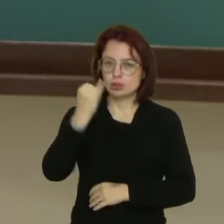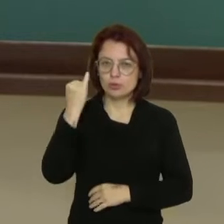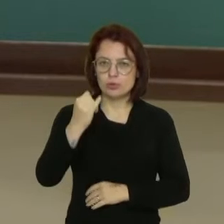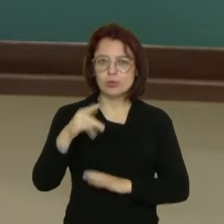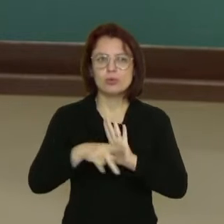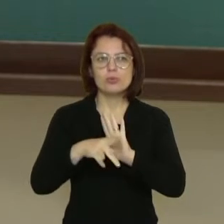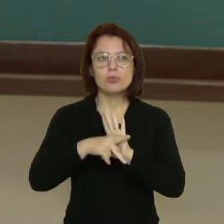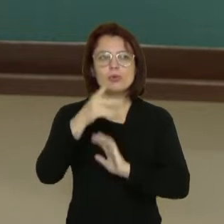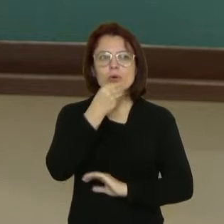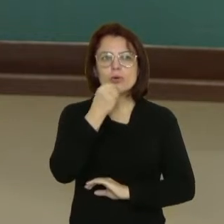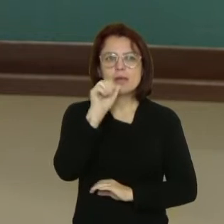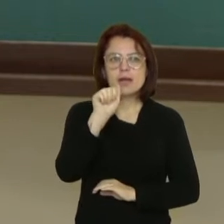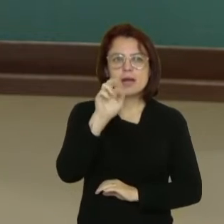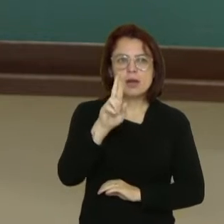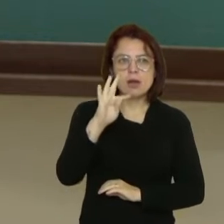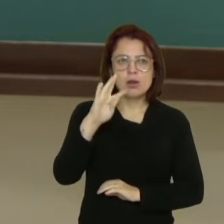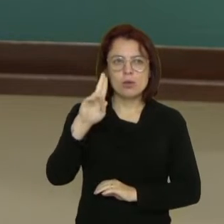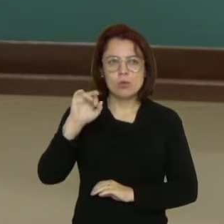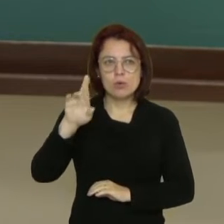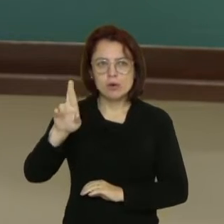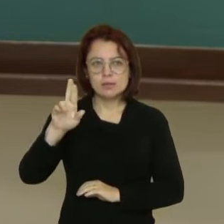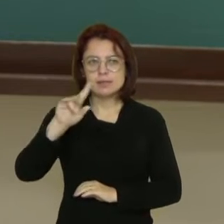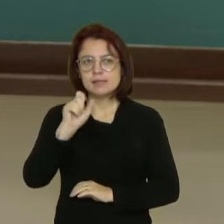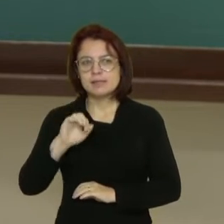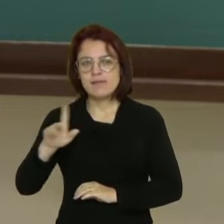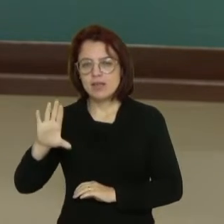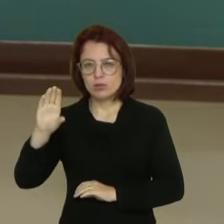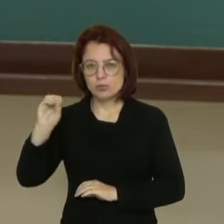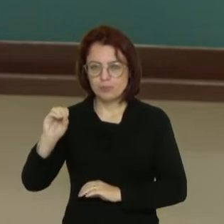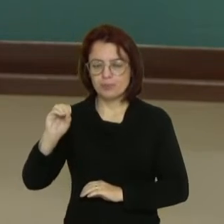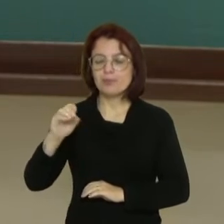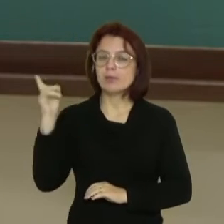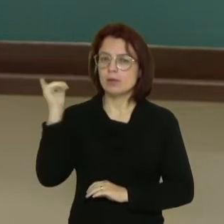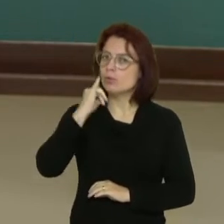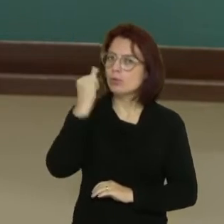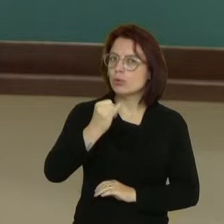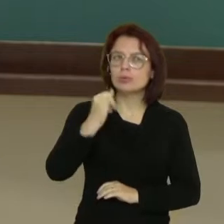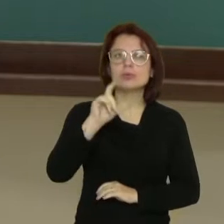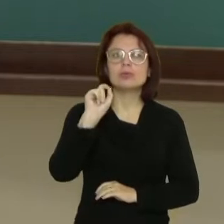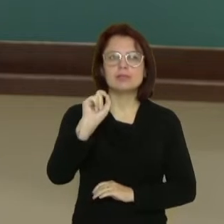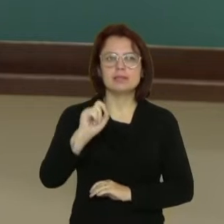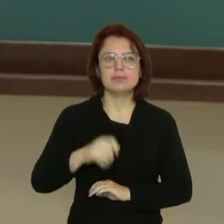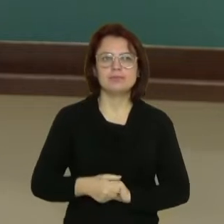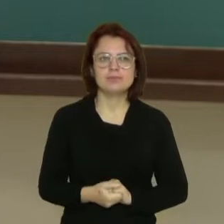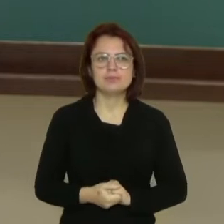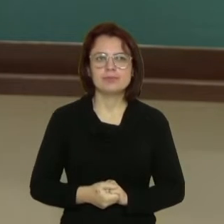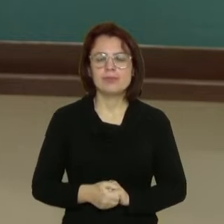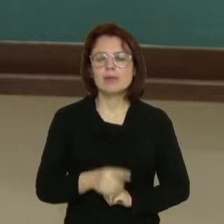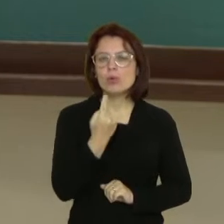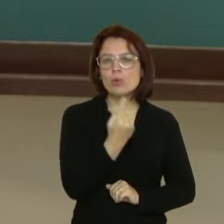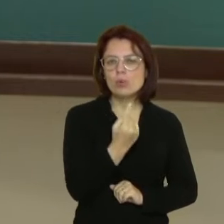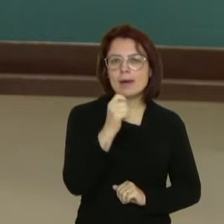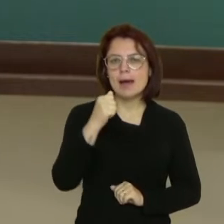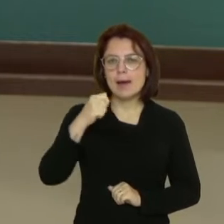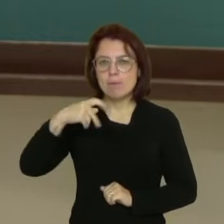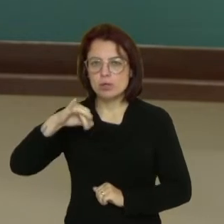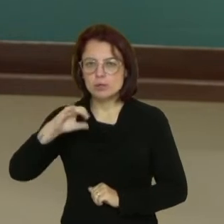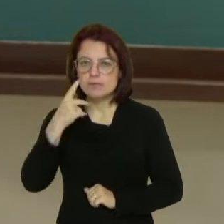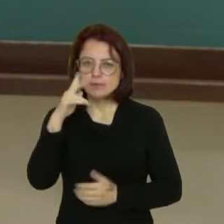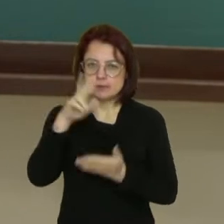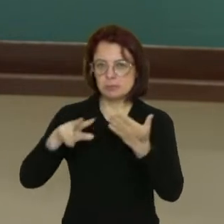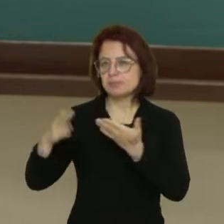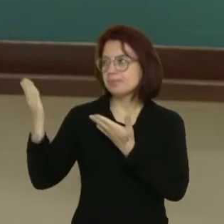Azevedo. O conto intitula-se Uma Aposta. Olha um trechinho do conto, te convido para a